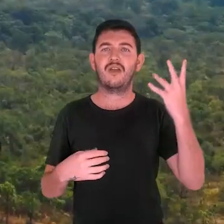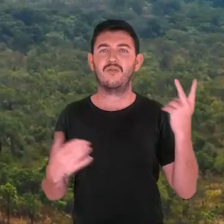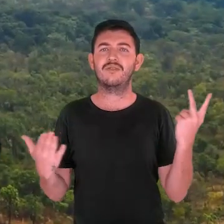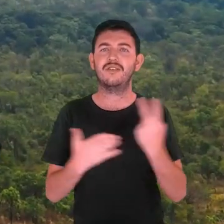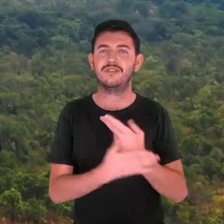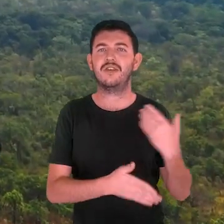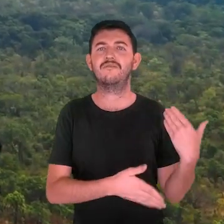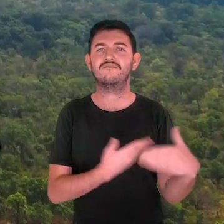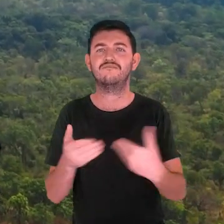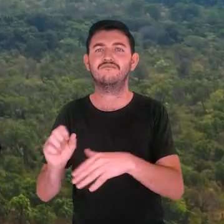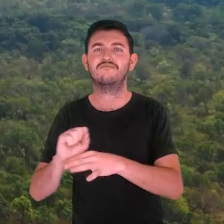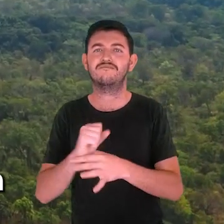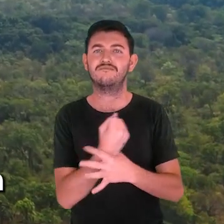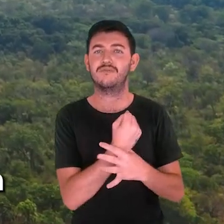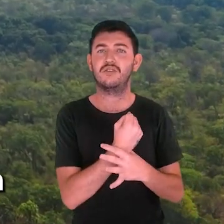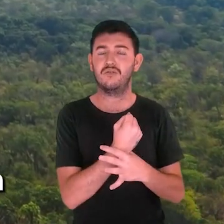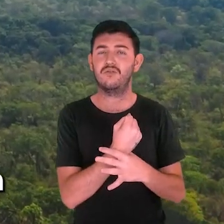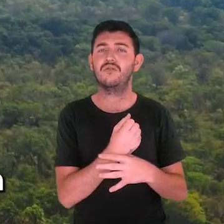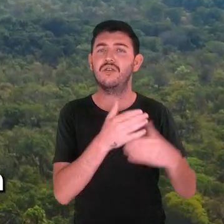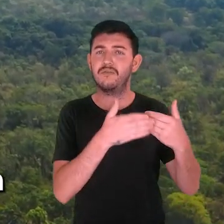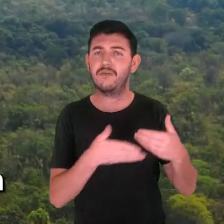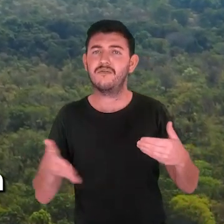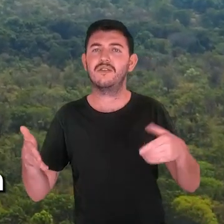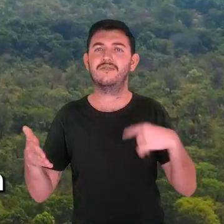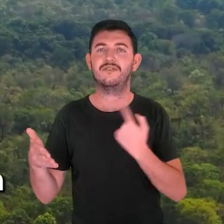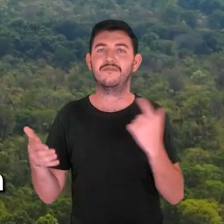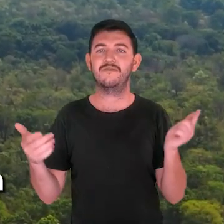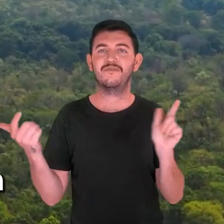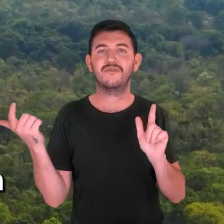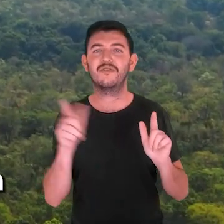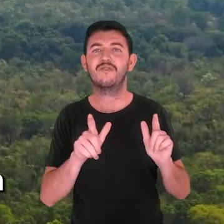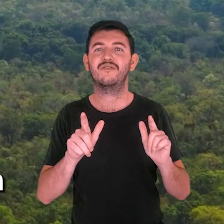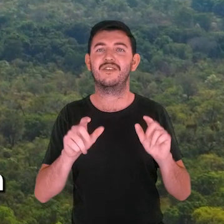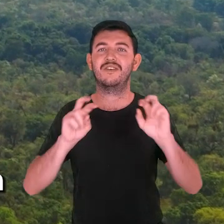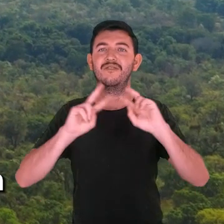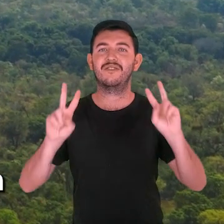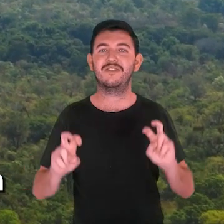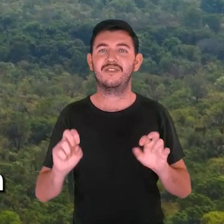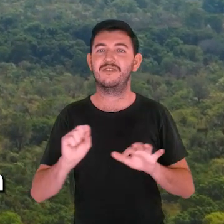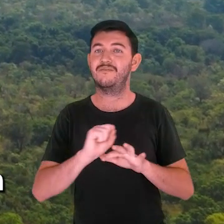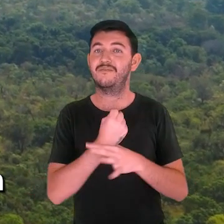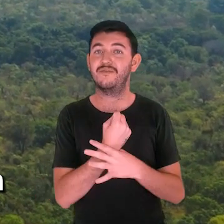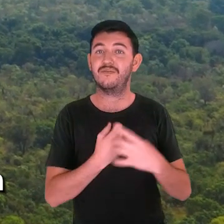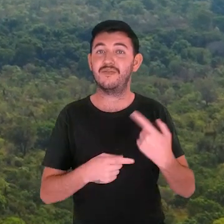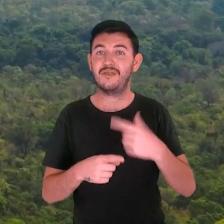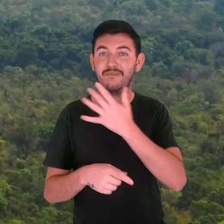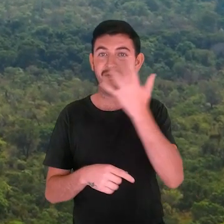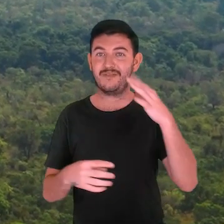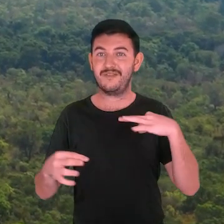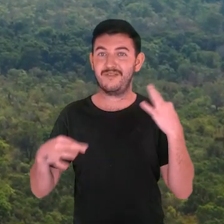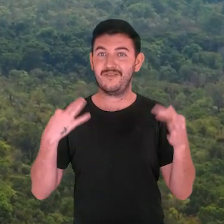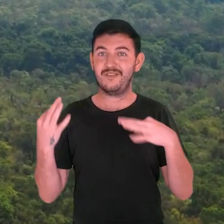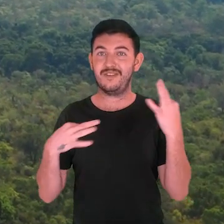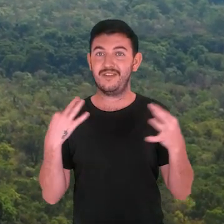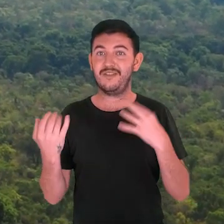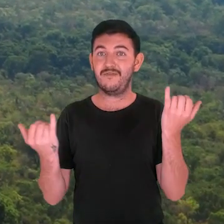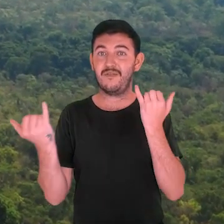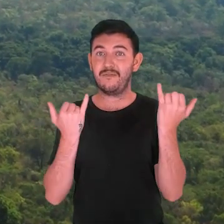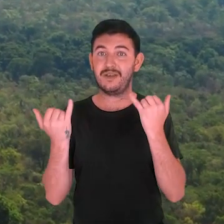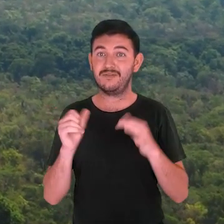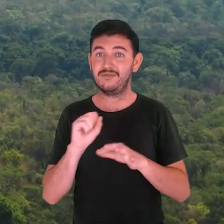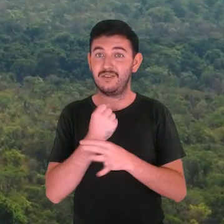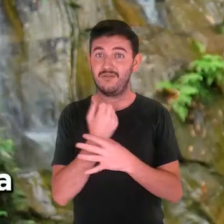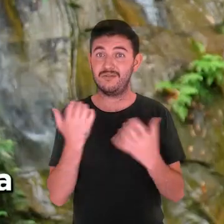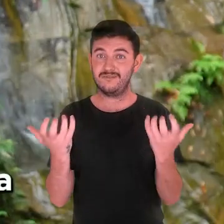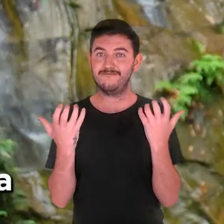sendo implantado de maneira segura. Então, acho que daí para frente a gente só tem a ganhar no item segurança, porque o turista quer saber se ele